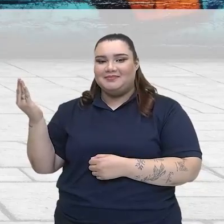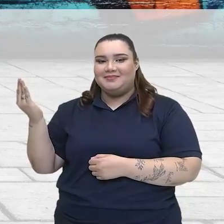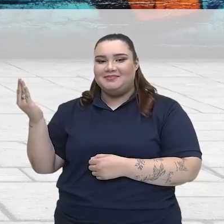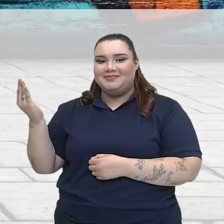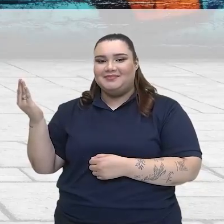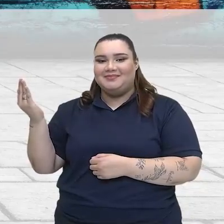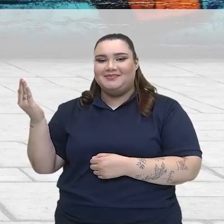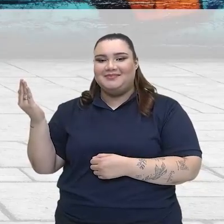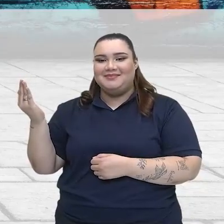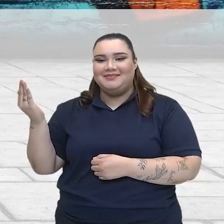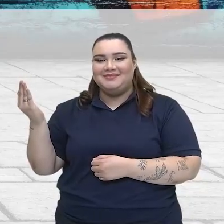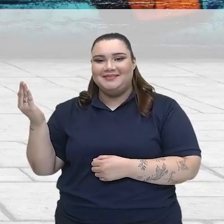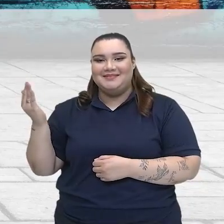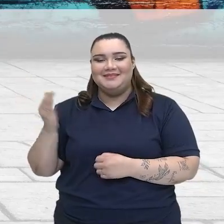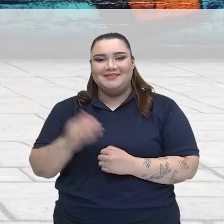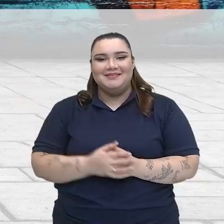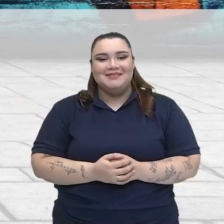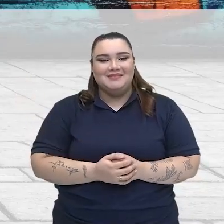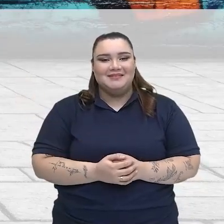7, 8 e...